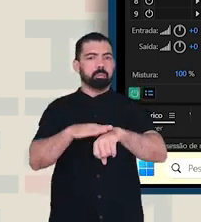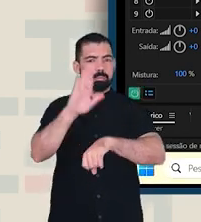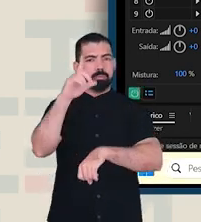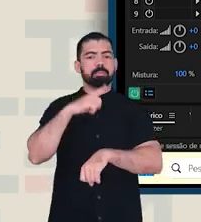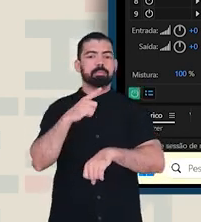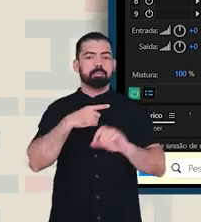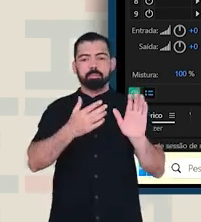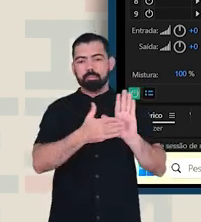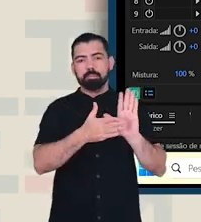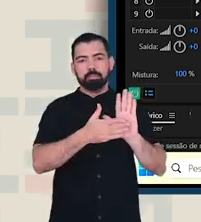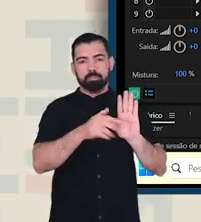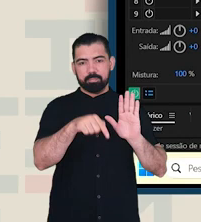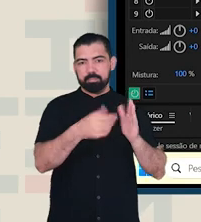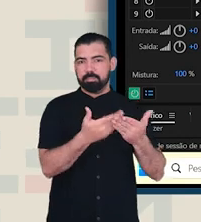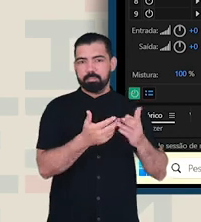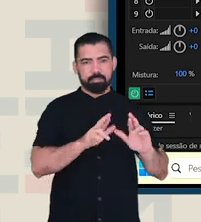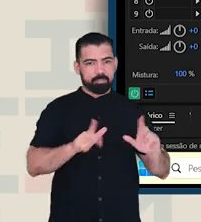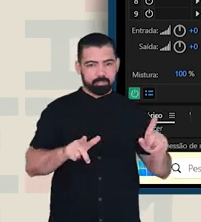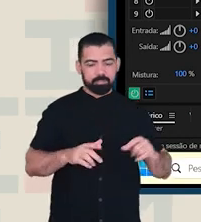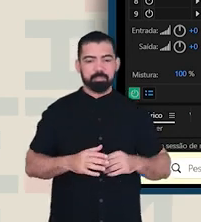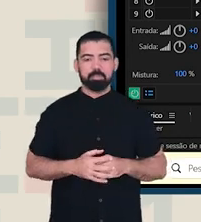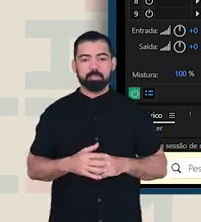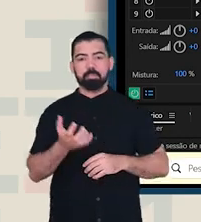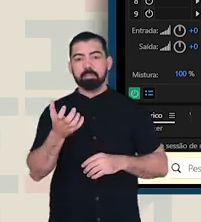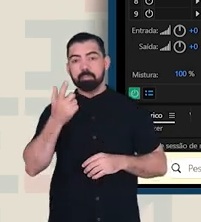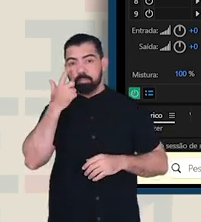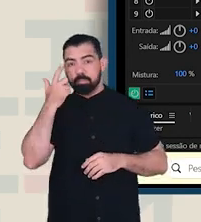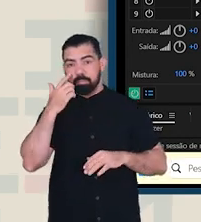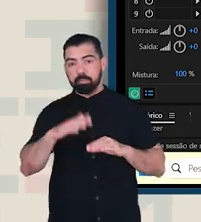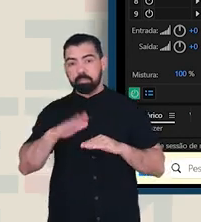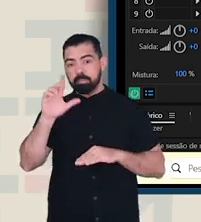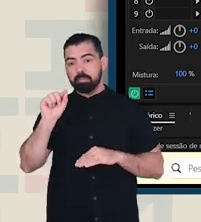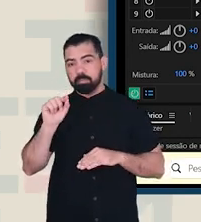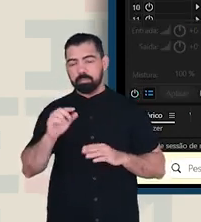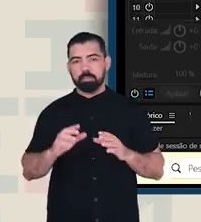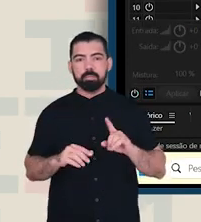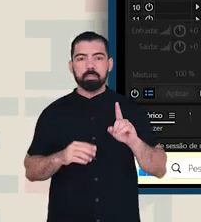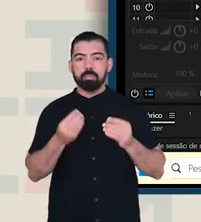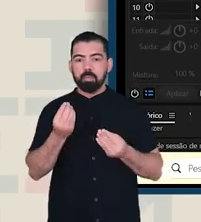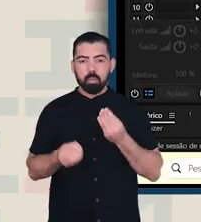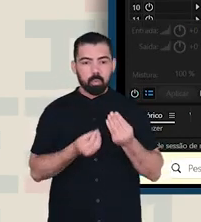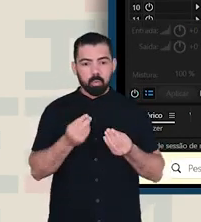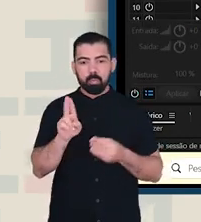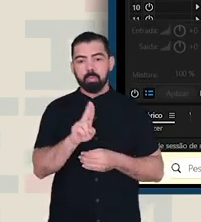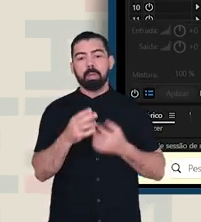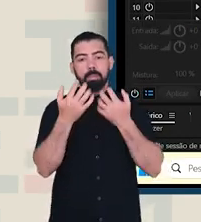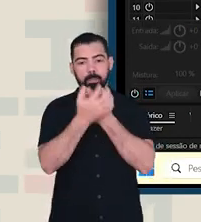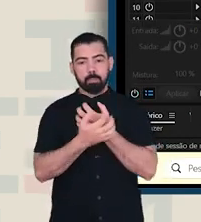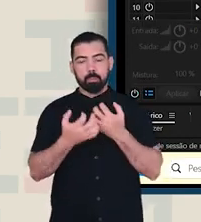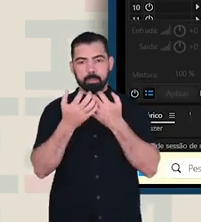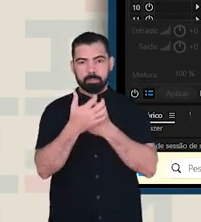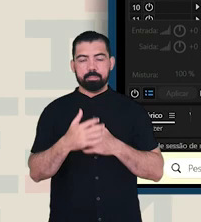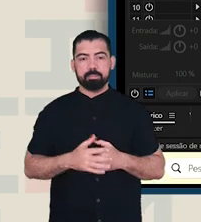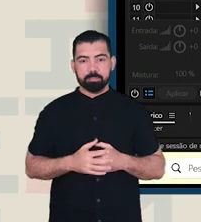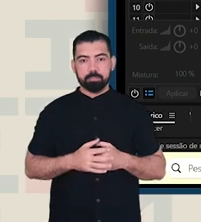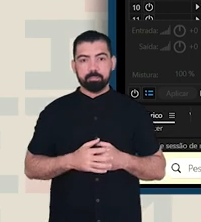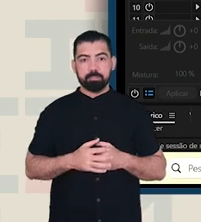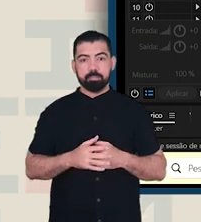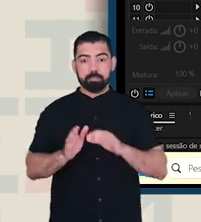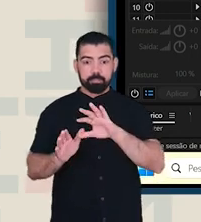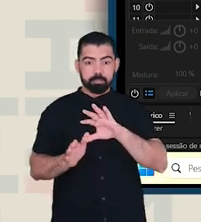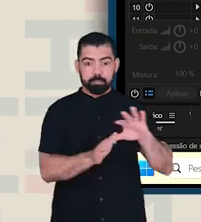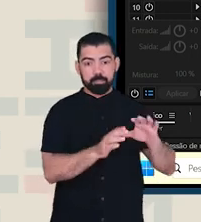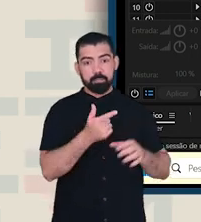a proposta dessa aula. Eu queria ver mais como trabalhar com música. E aqui tem essa outra